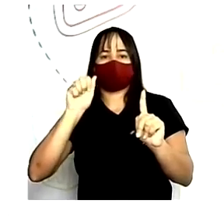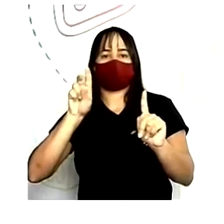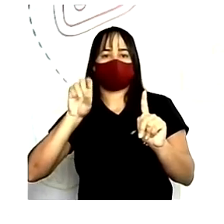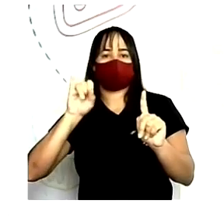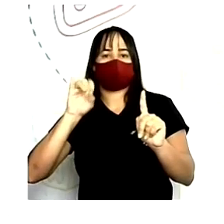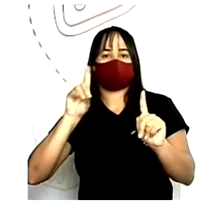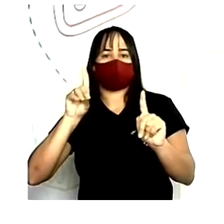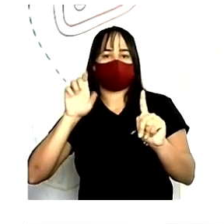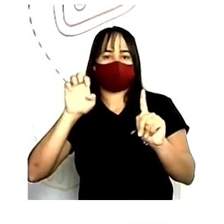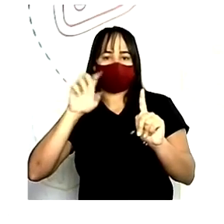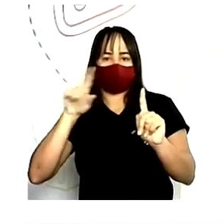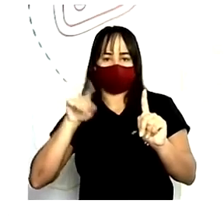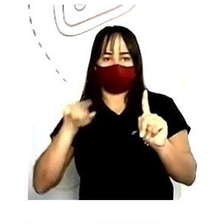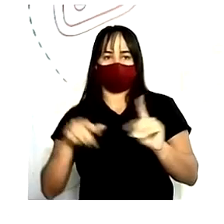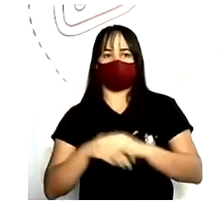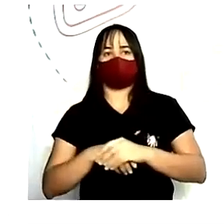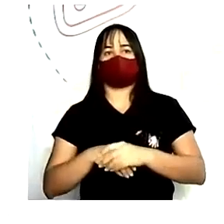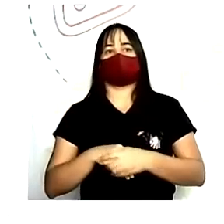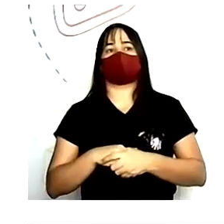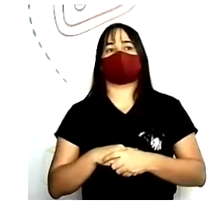vida.